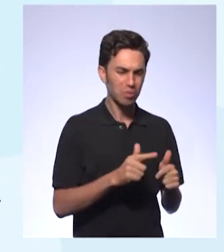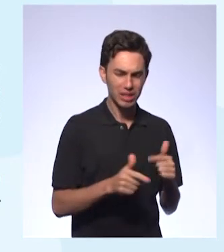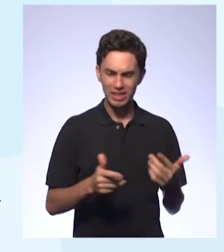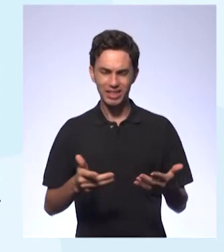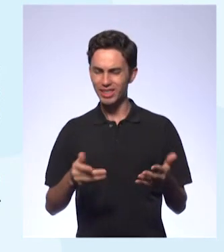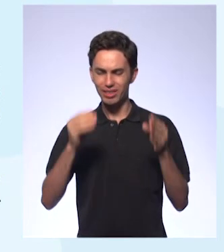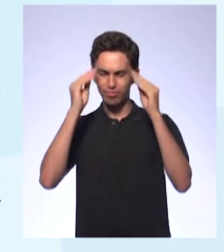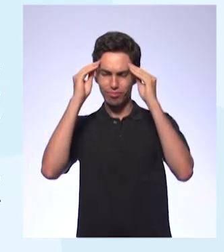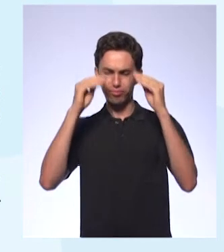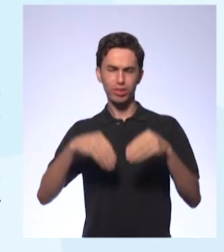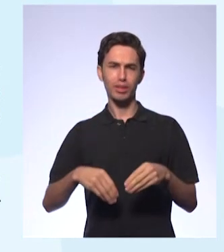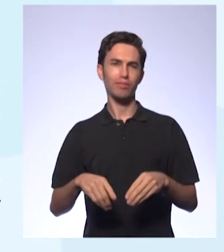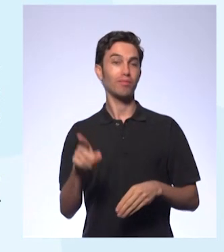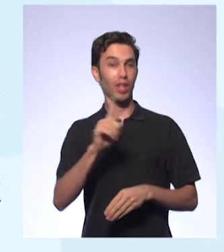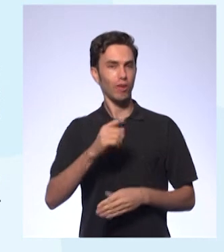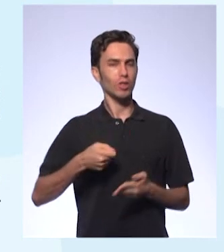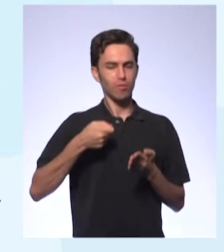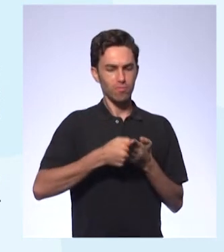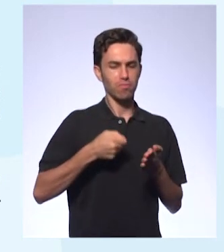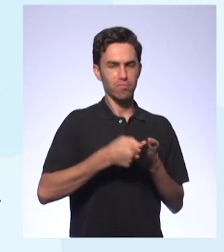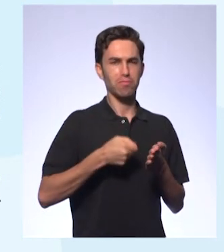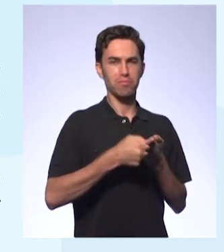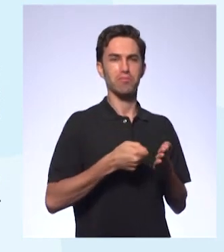ou desconfortáveis. Então, uma aula bem bacana,